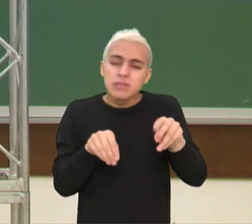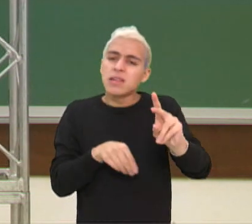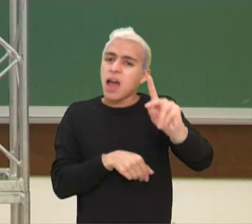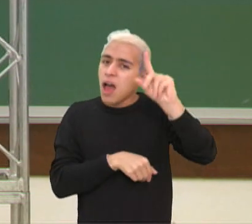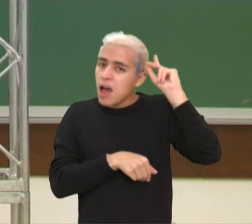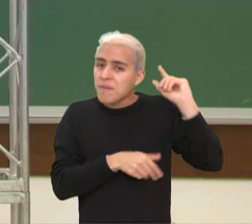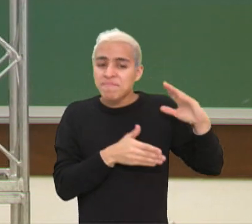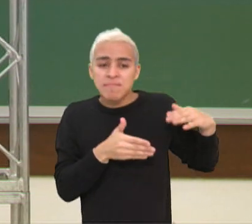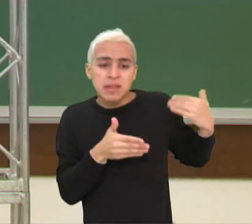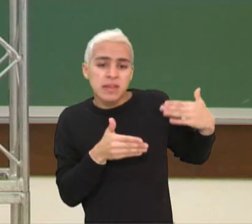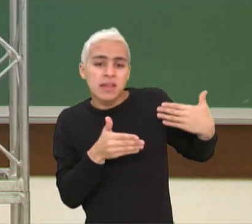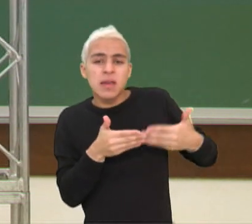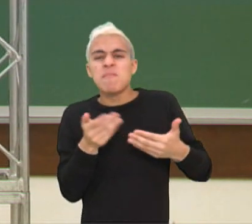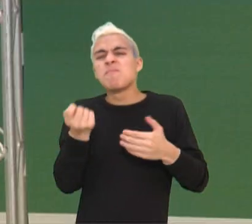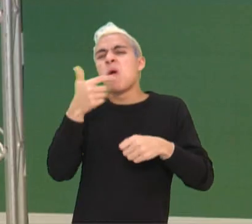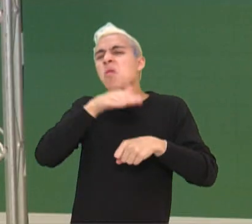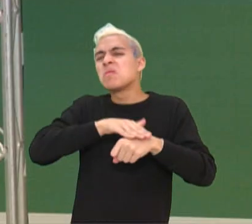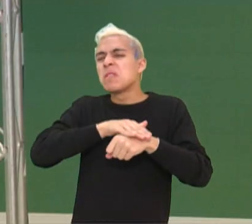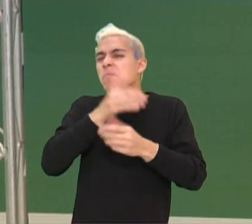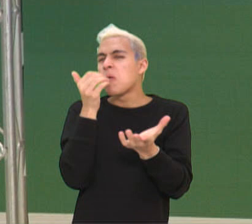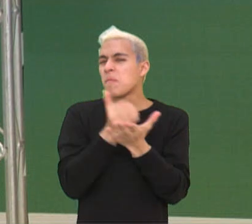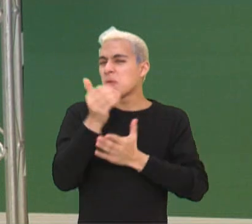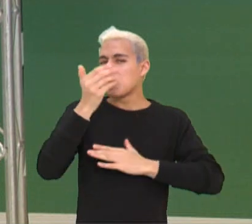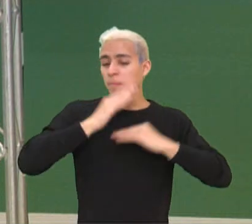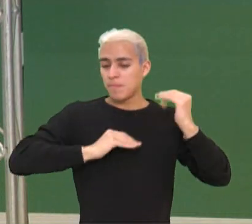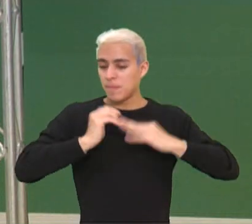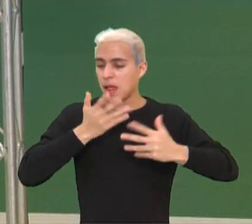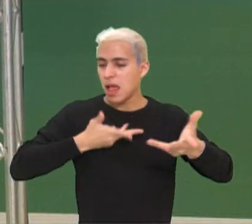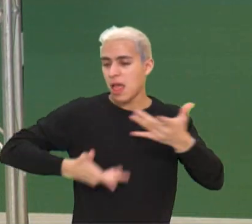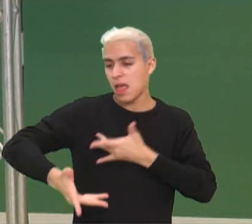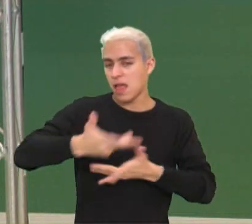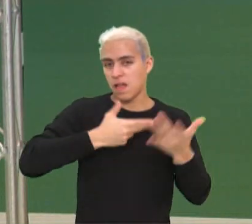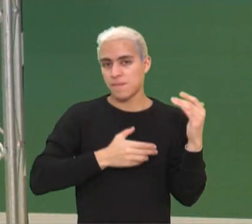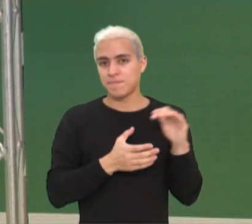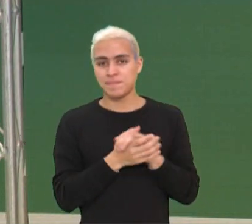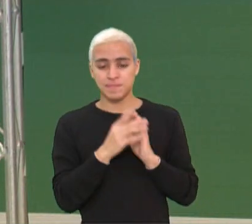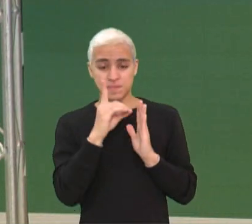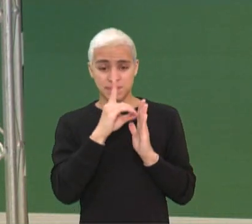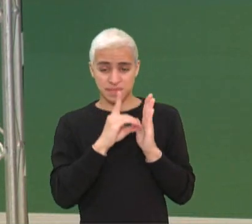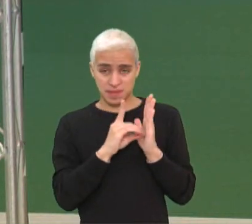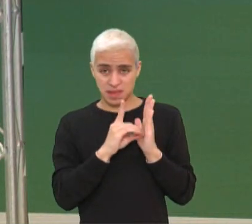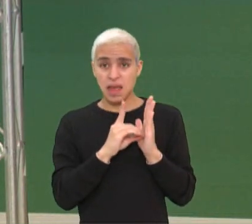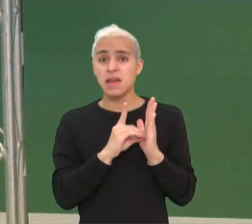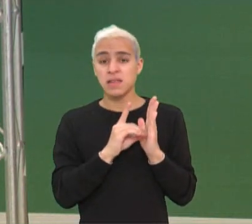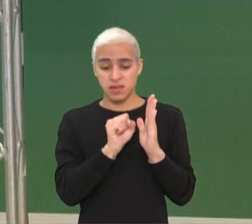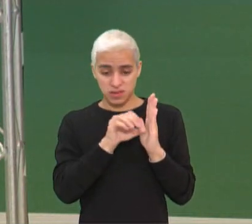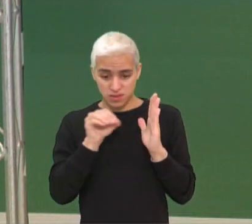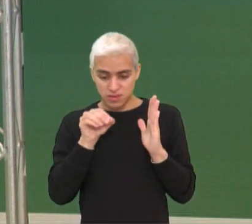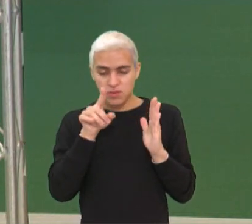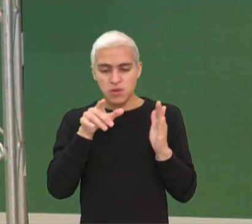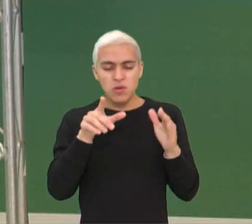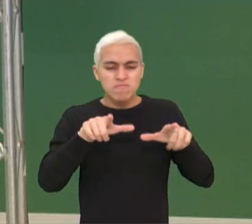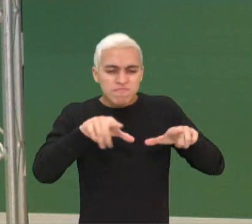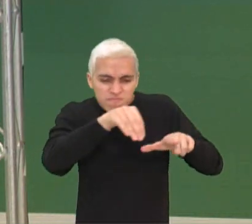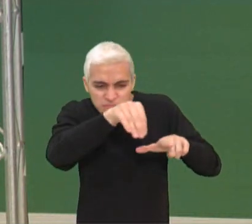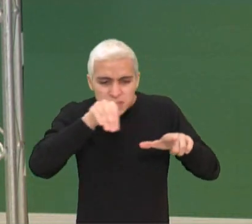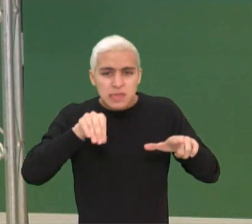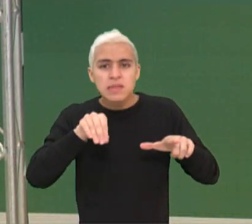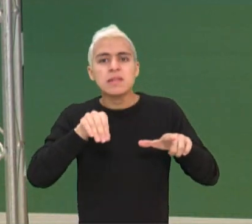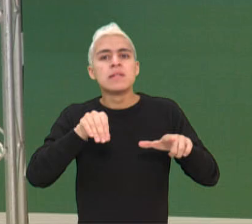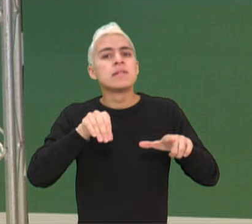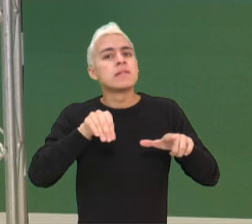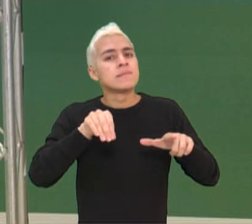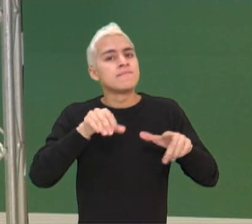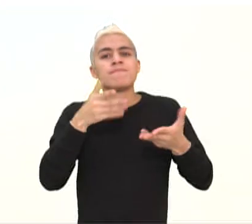assim, que é recente a prática, né? E a partir da década de 80, os jogos de tabuleiro perderam muito da sua